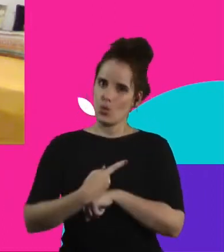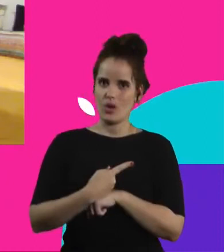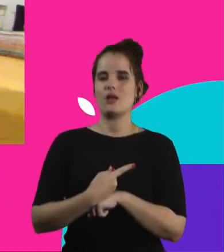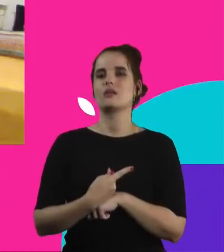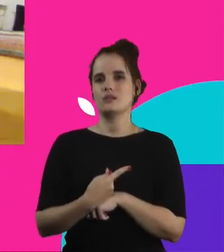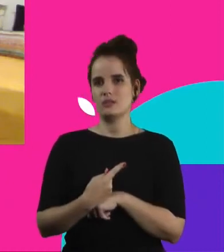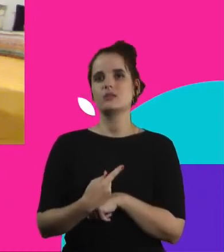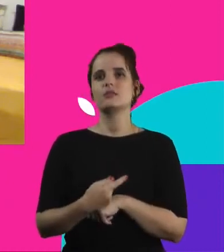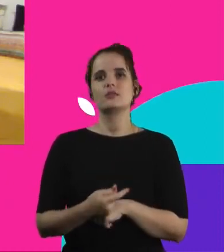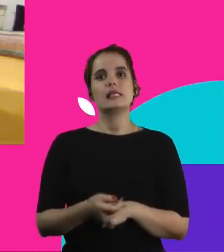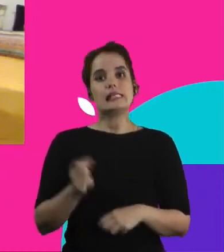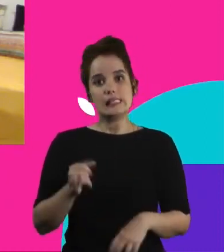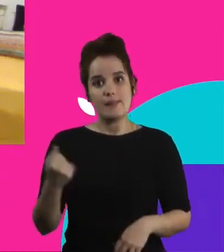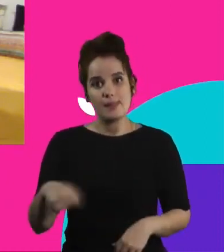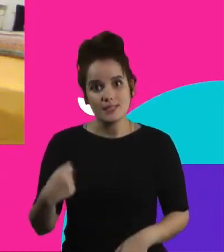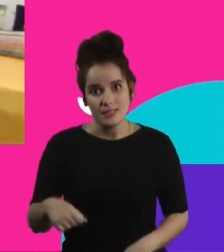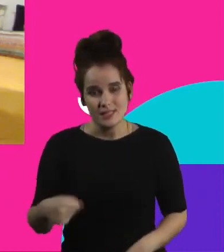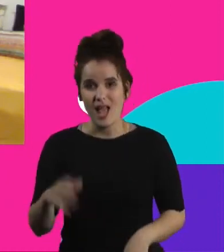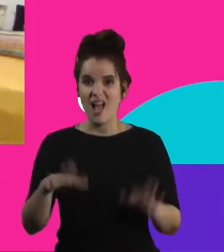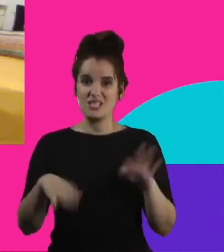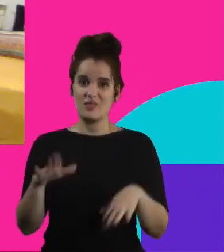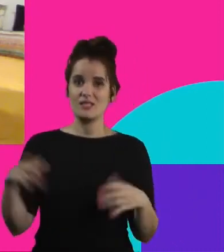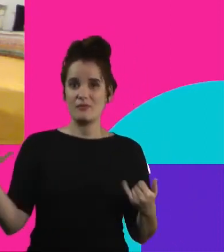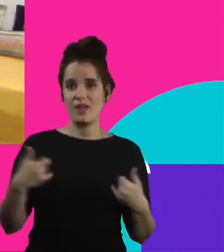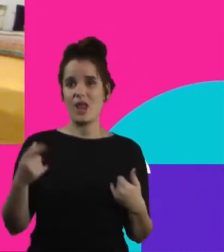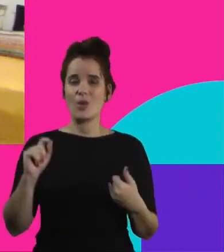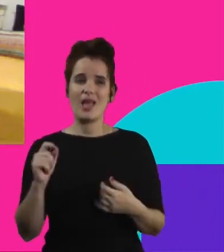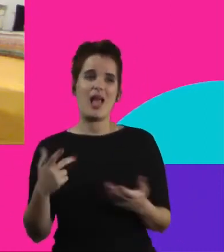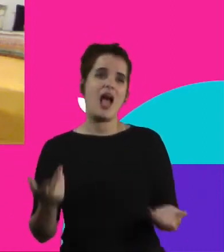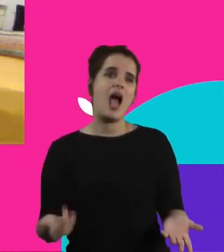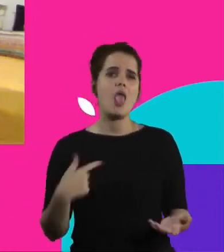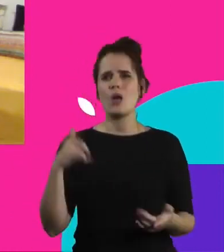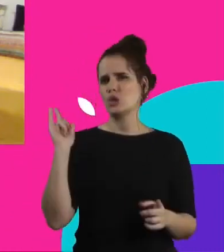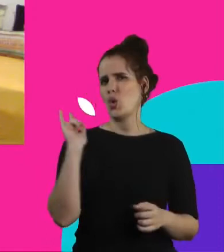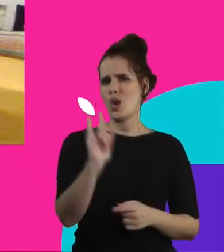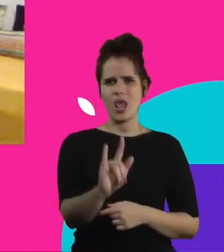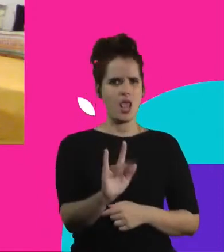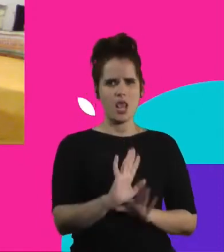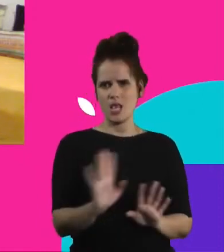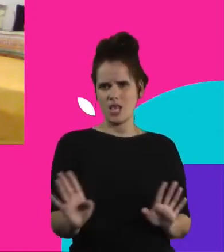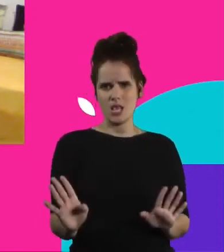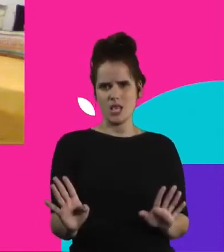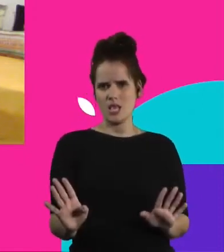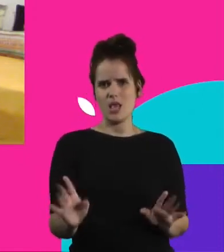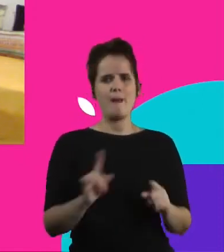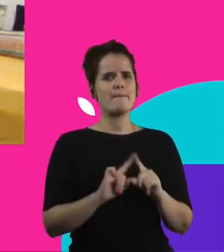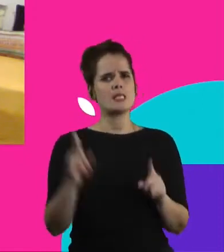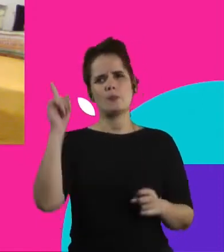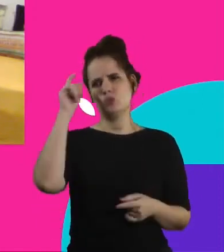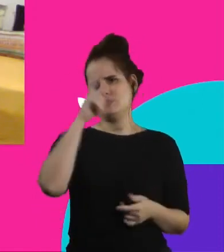e aí, se for necessário, às vezes a pessoa fala, olha, eu adorei, mas o pessoal aqui é muito